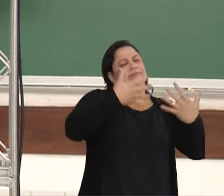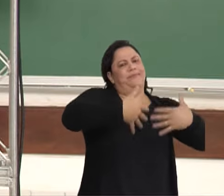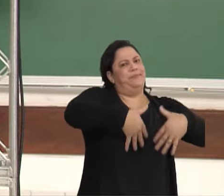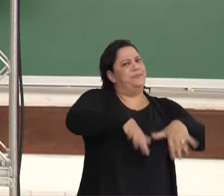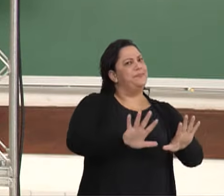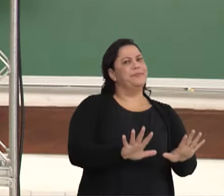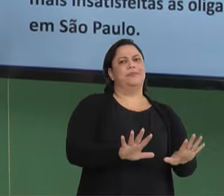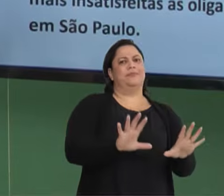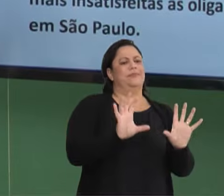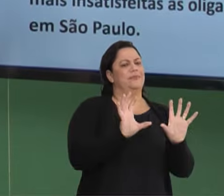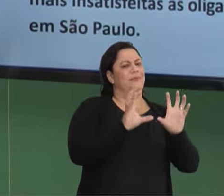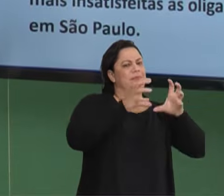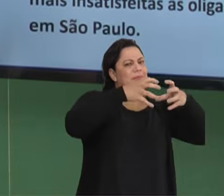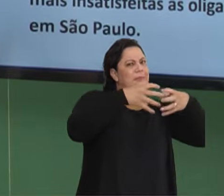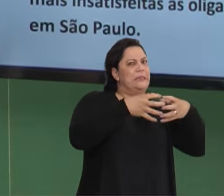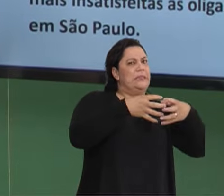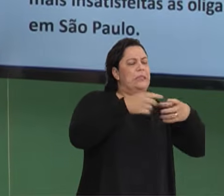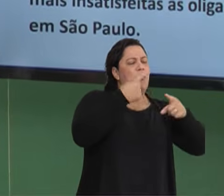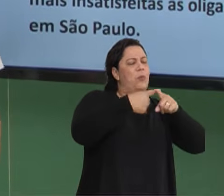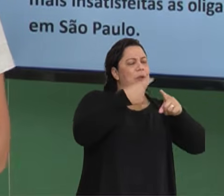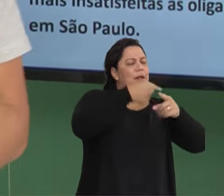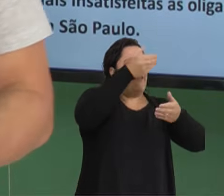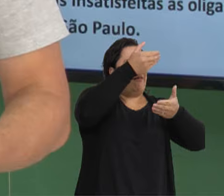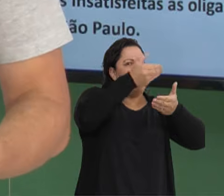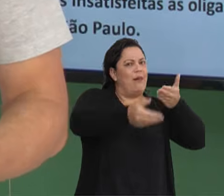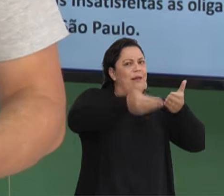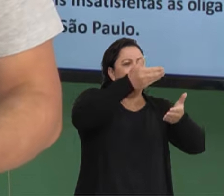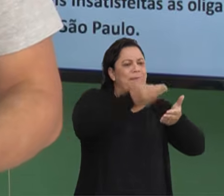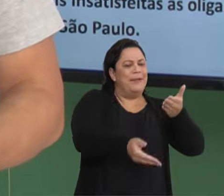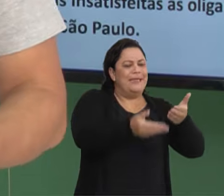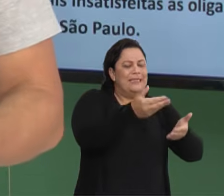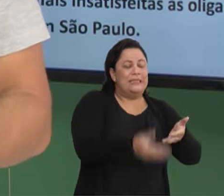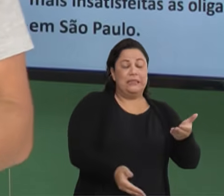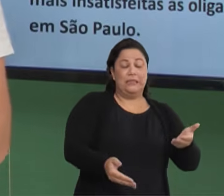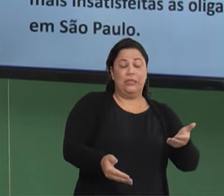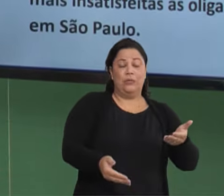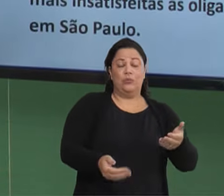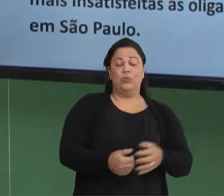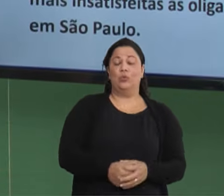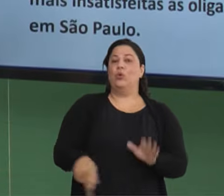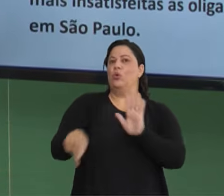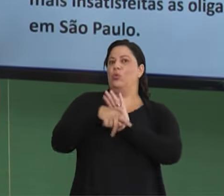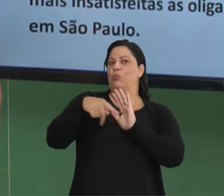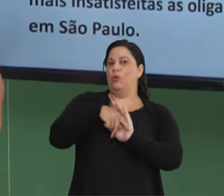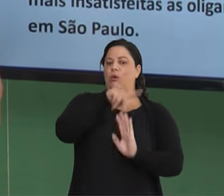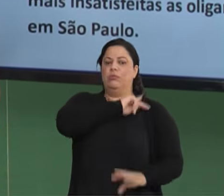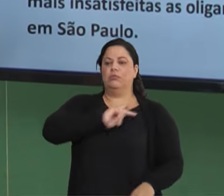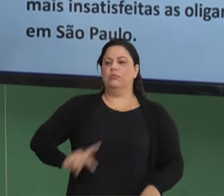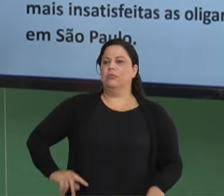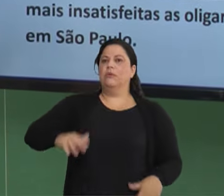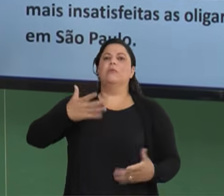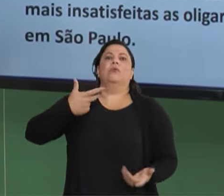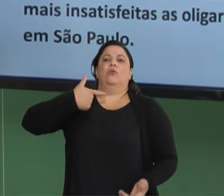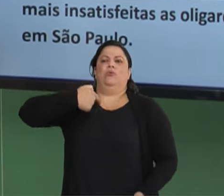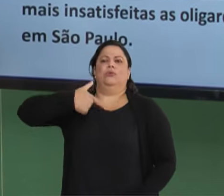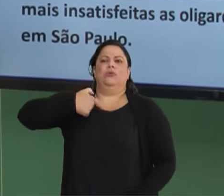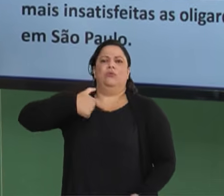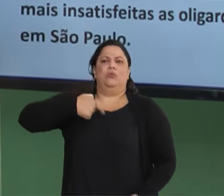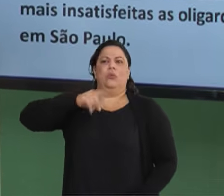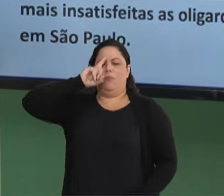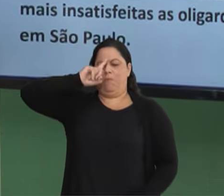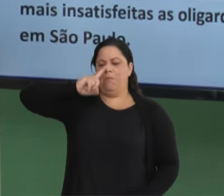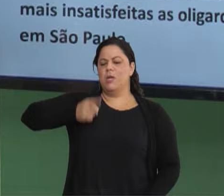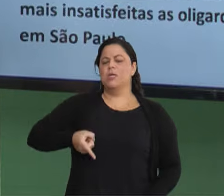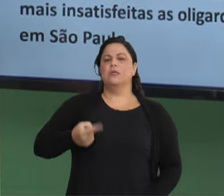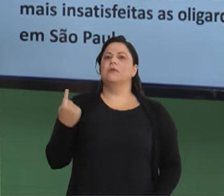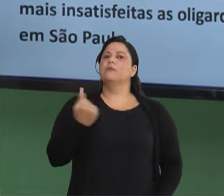As oligarquias estão perdendo o poder. O Getúlio Vargas está mandando sozinho. Ele está aparecendo para toda a população como quem